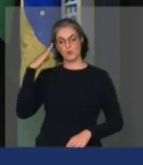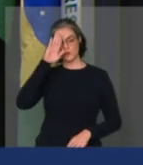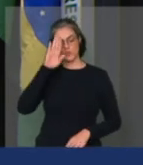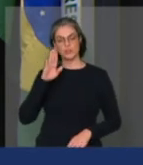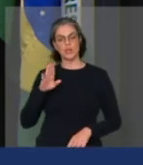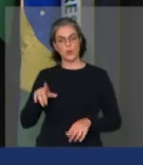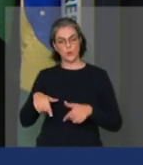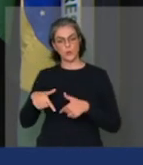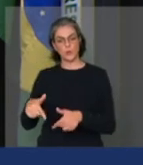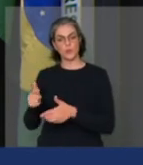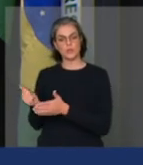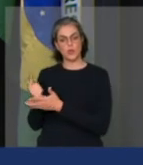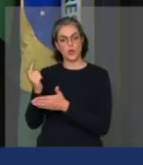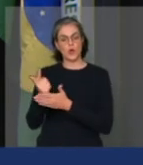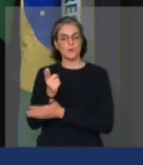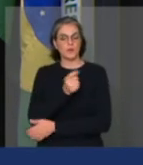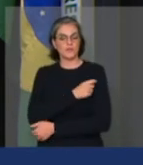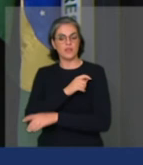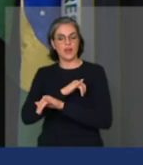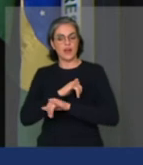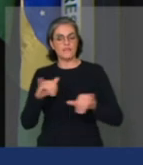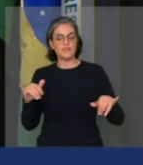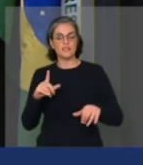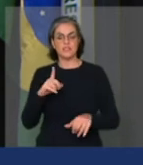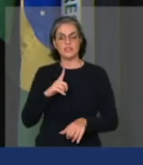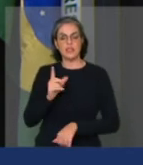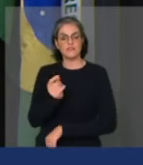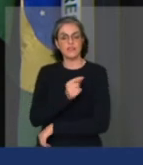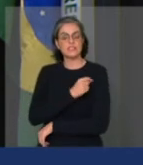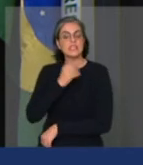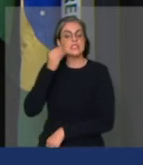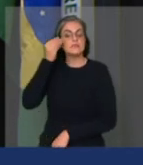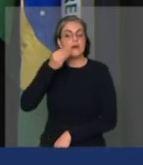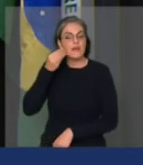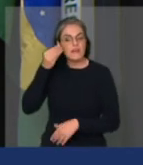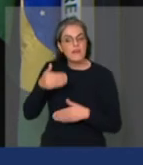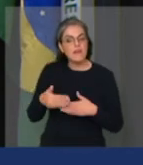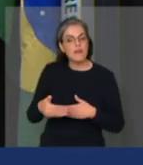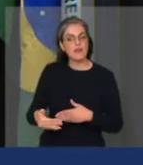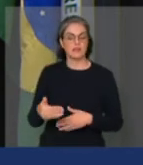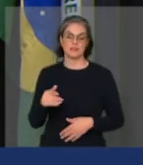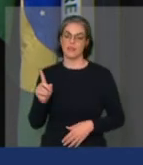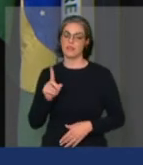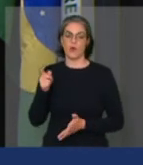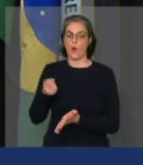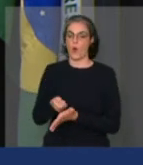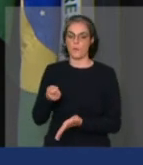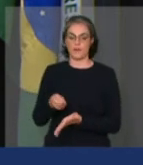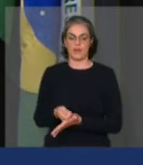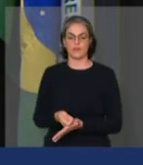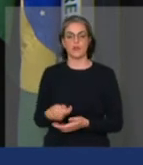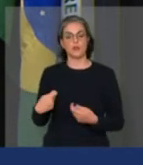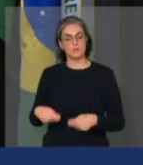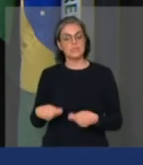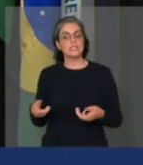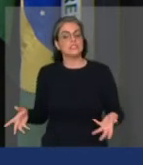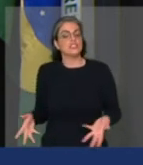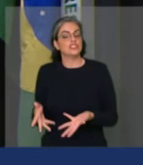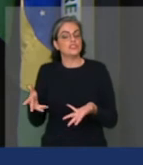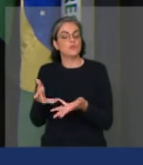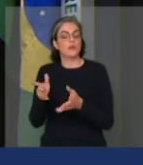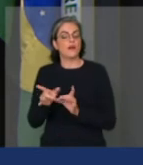comprado assim esse ter alertado que a vacina experimental e dito que é contrário à obrigatoriedade sim o estímulo a